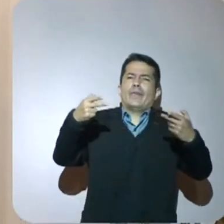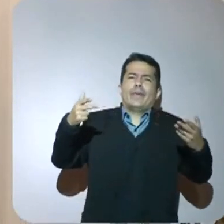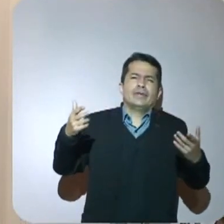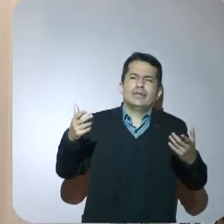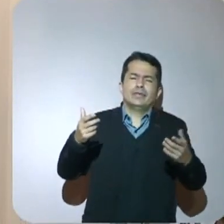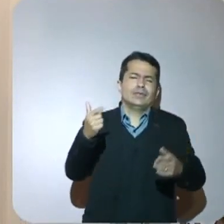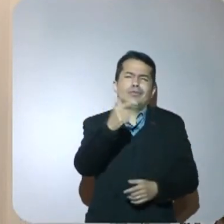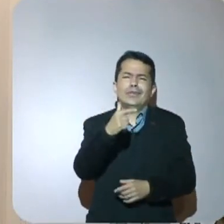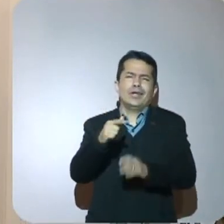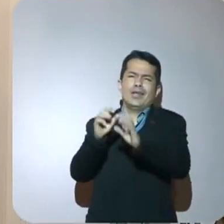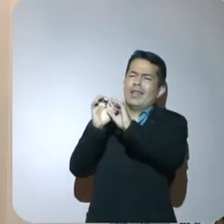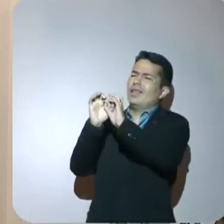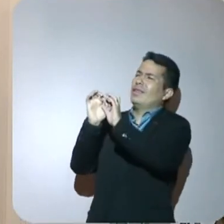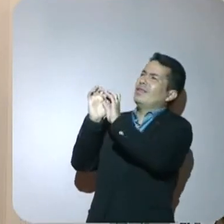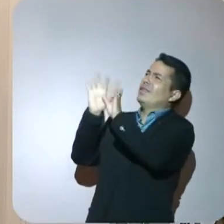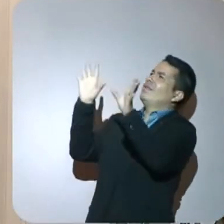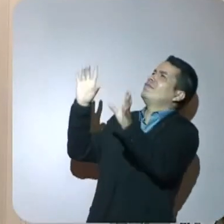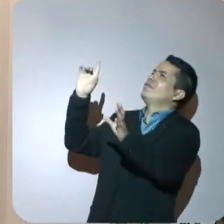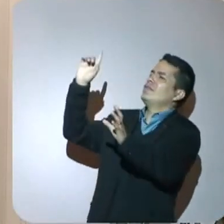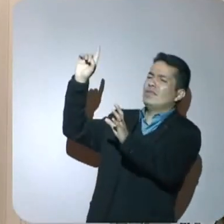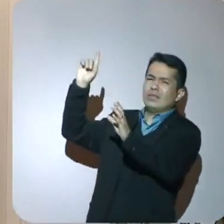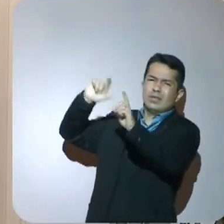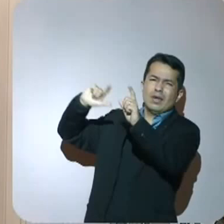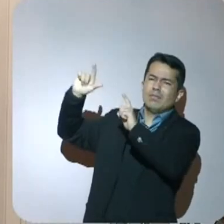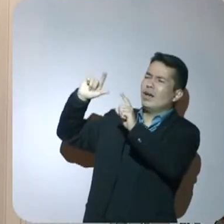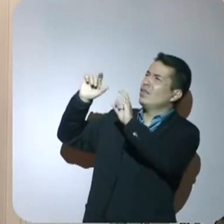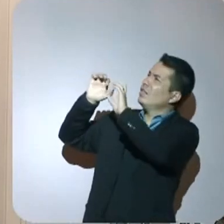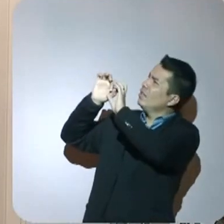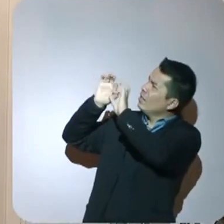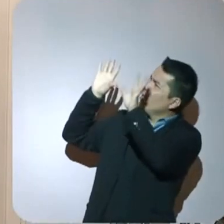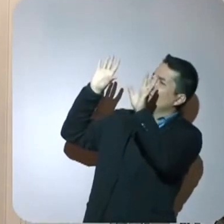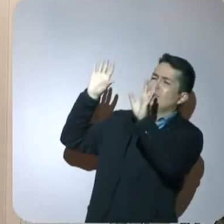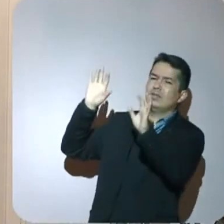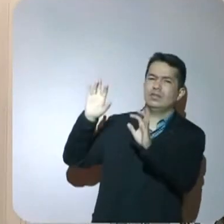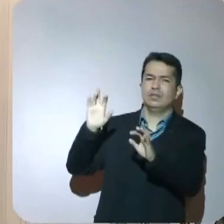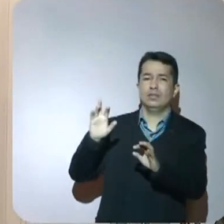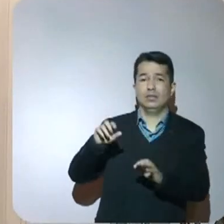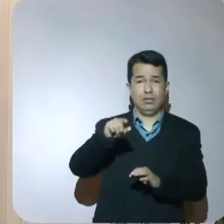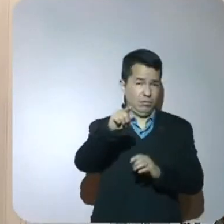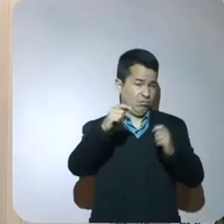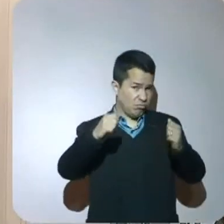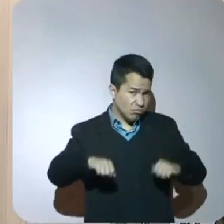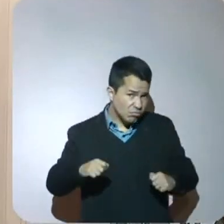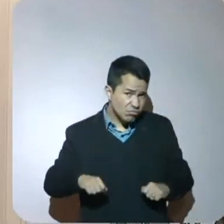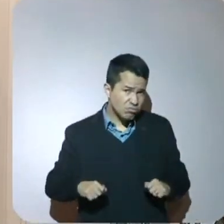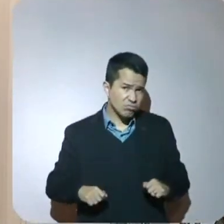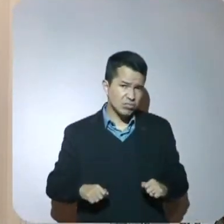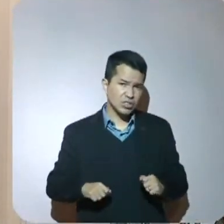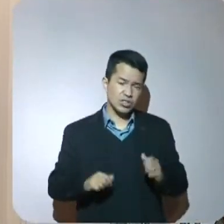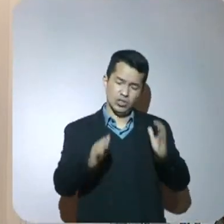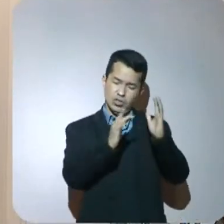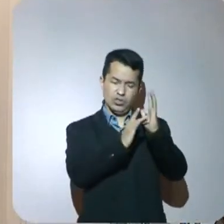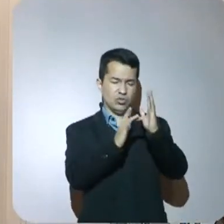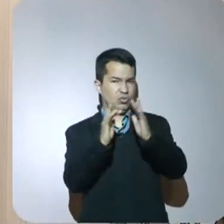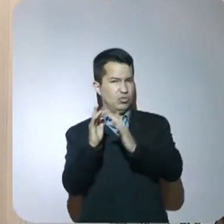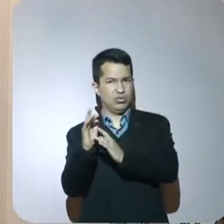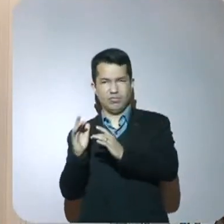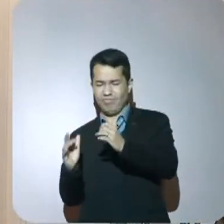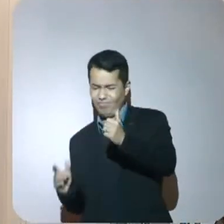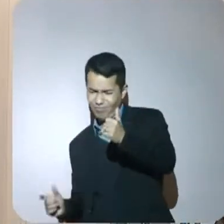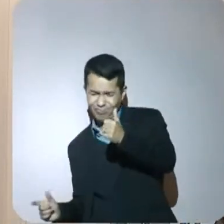que tem amarrado você? Coloca Jesus em primeiro lugar, acima das